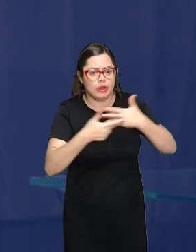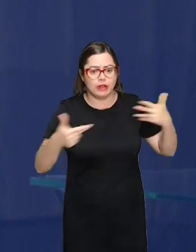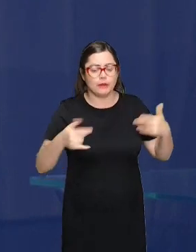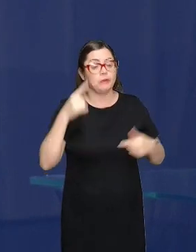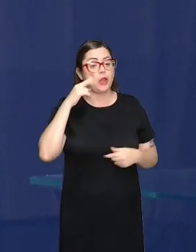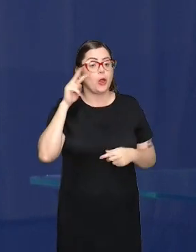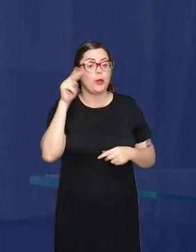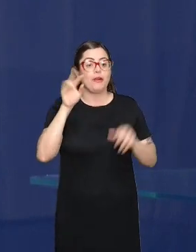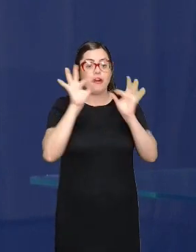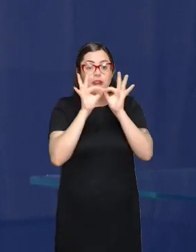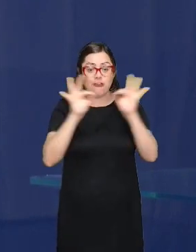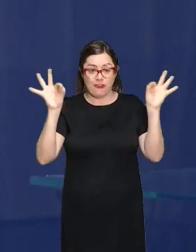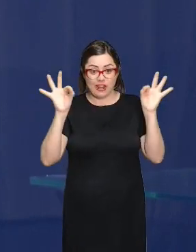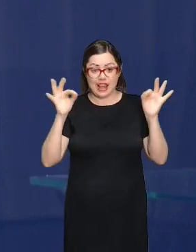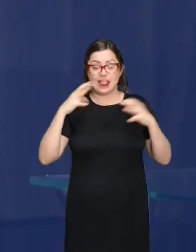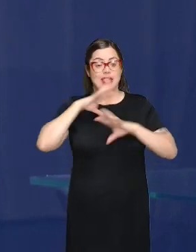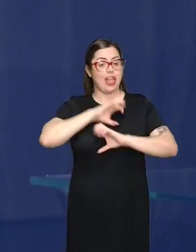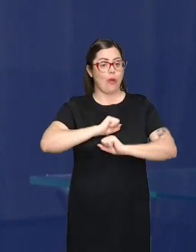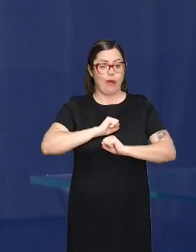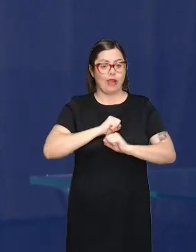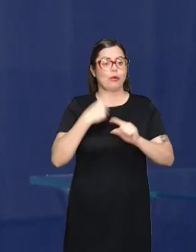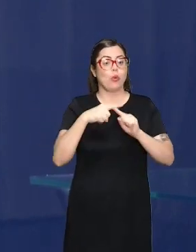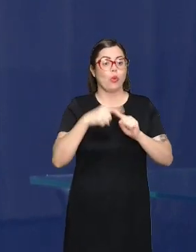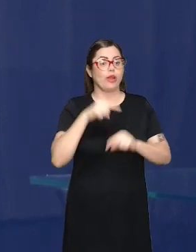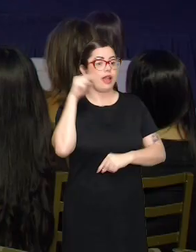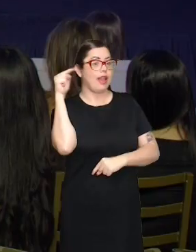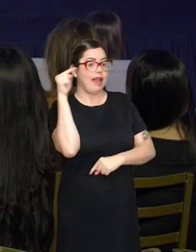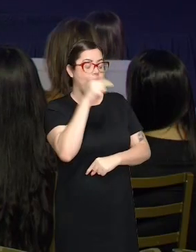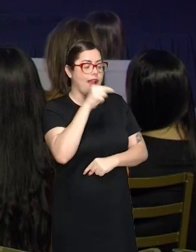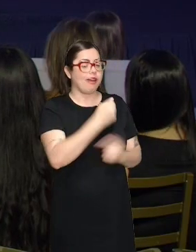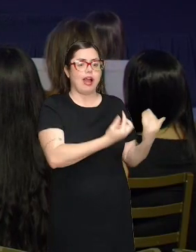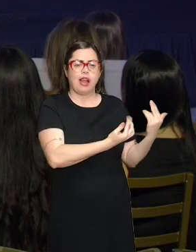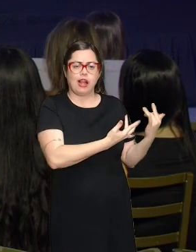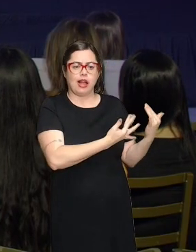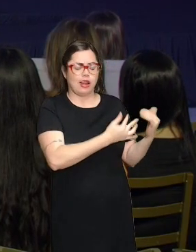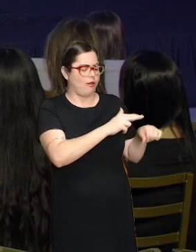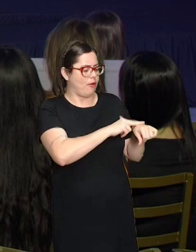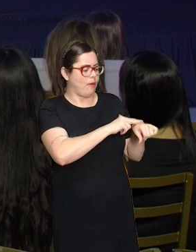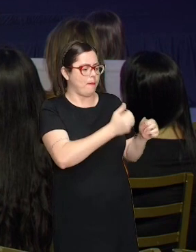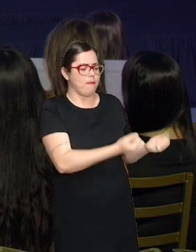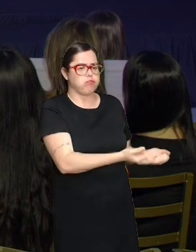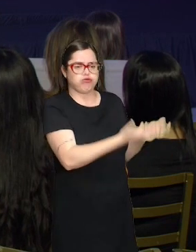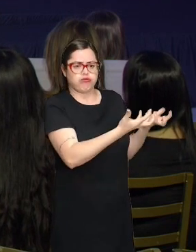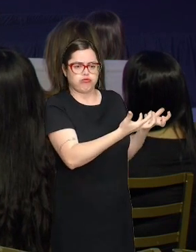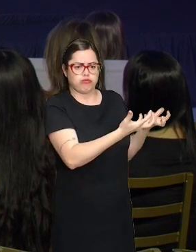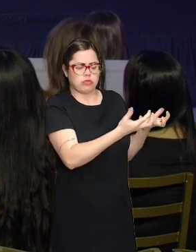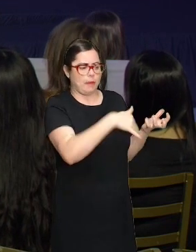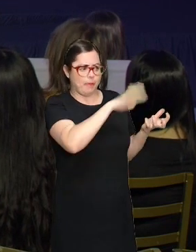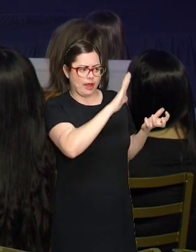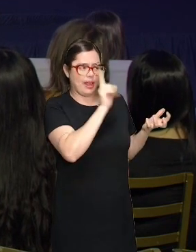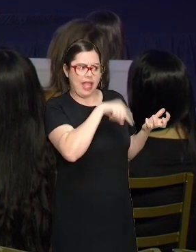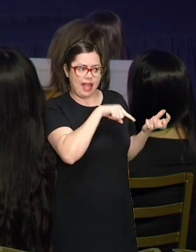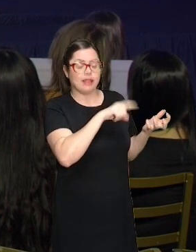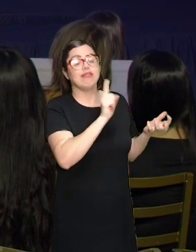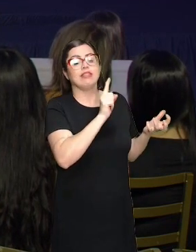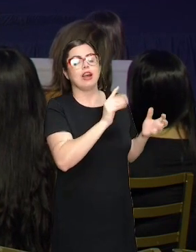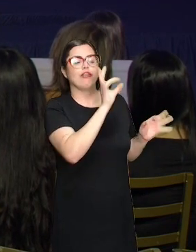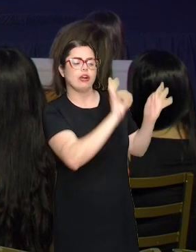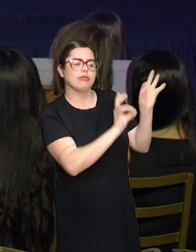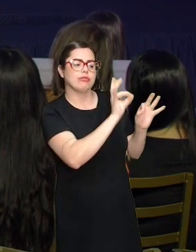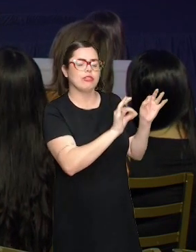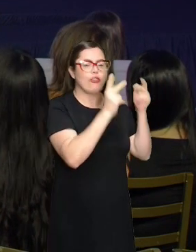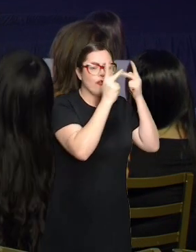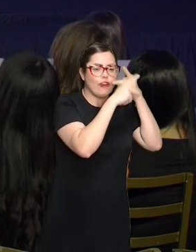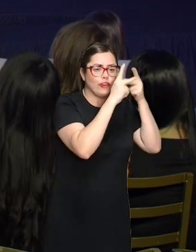vizinho não é mais verde, ela foi photoshopada. Né? Então, assim, eu acho que devia vir um aviso antes de você entrar no Instagram ou em qualquer rede,